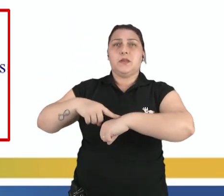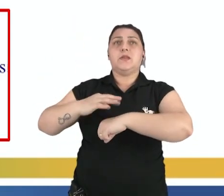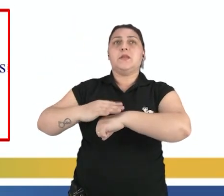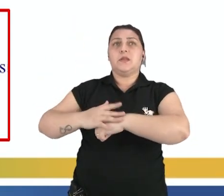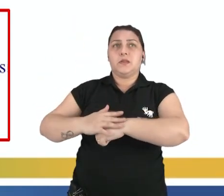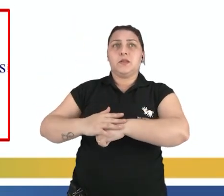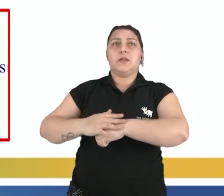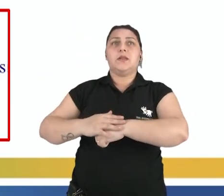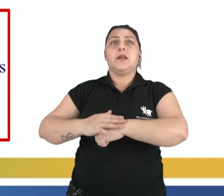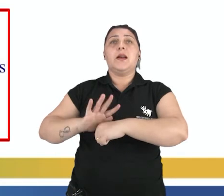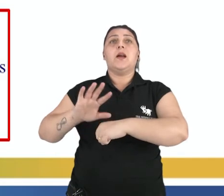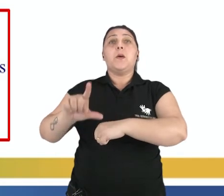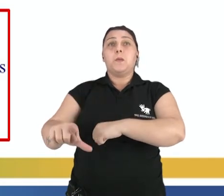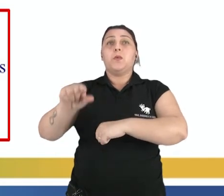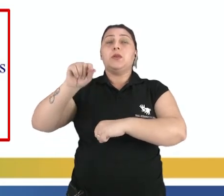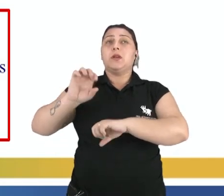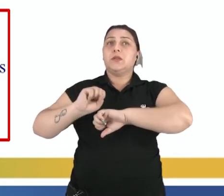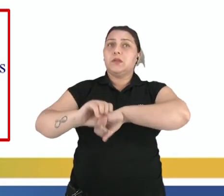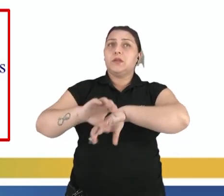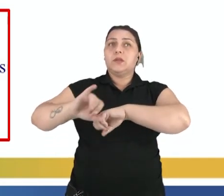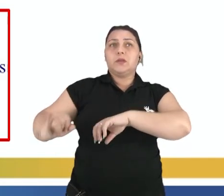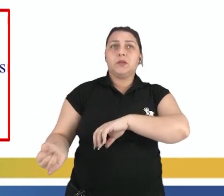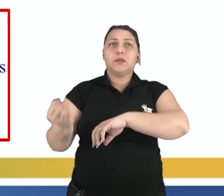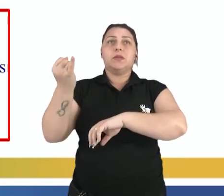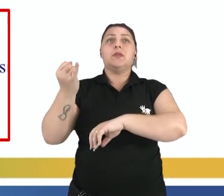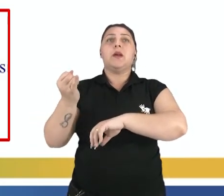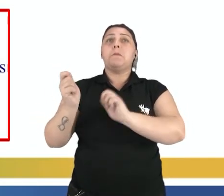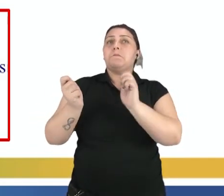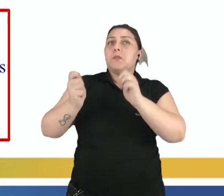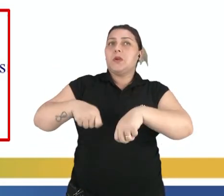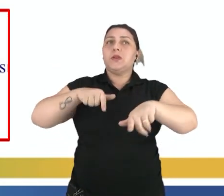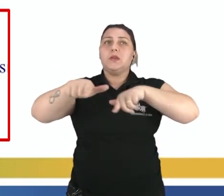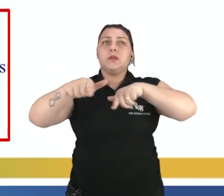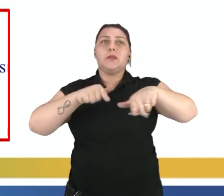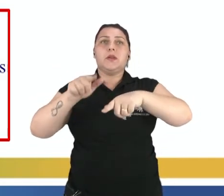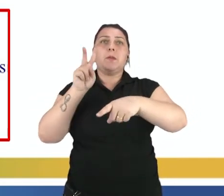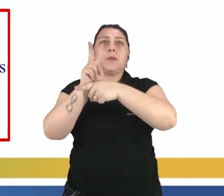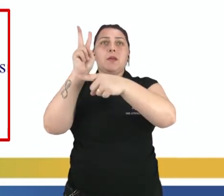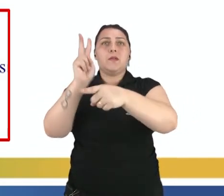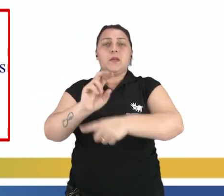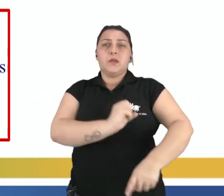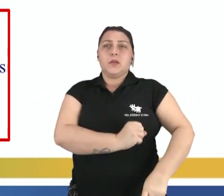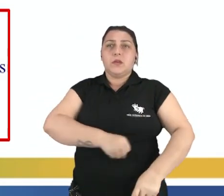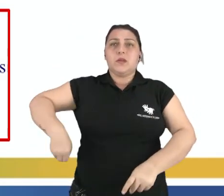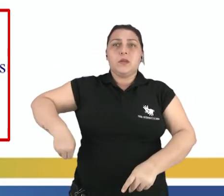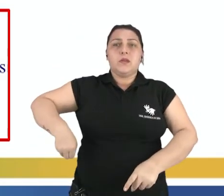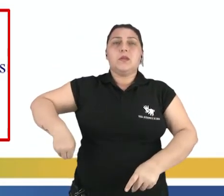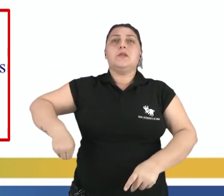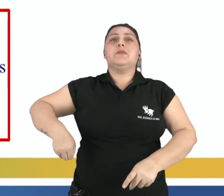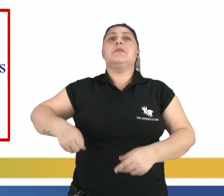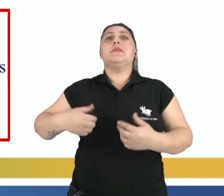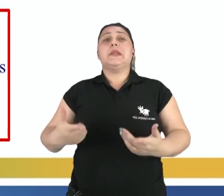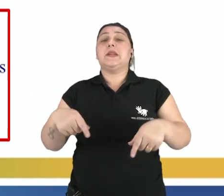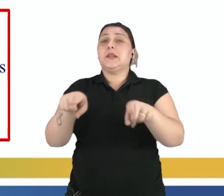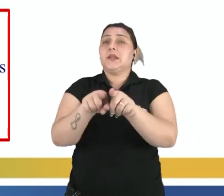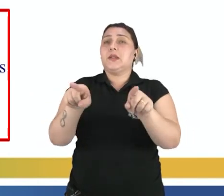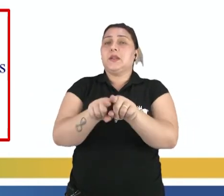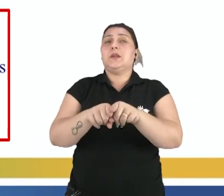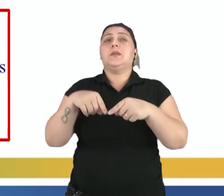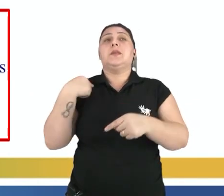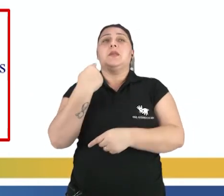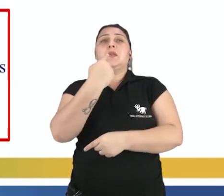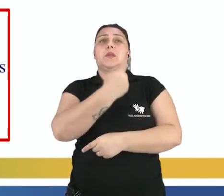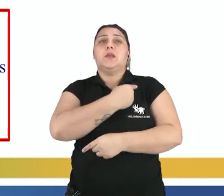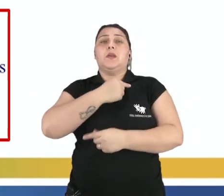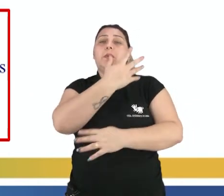sexualmente transmissíveis, maiores oportunidades para educação, possibilidades de trabalho e prevenção contra abortos inseguros. Além disso, para o